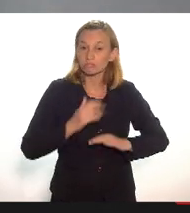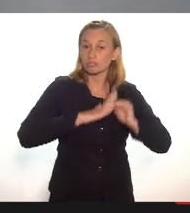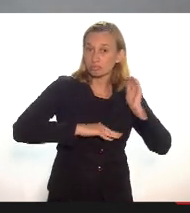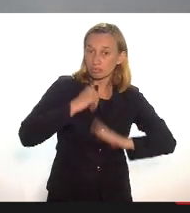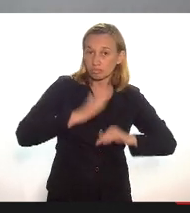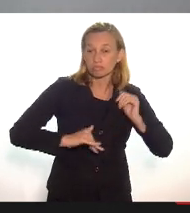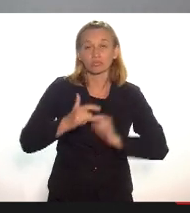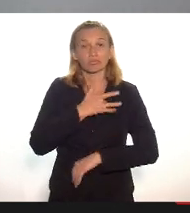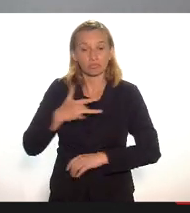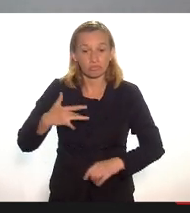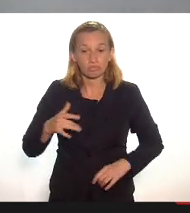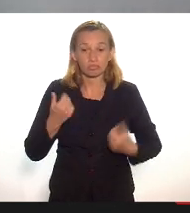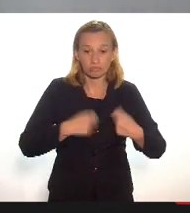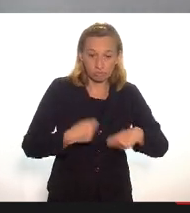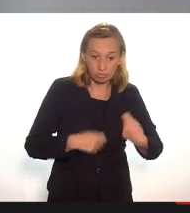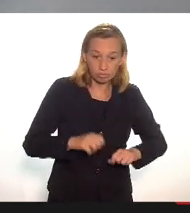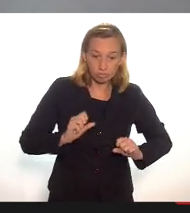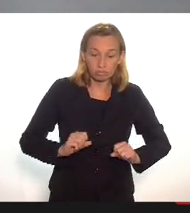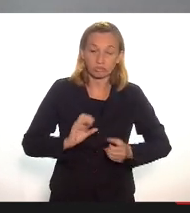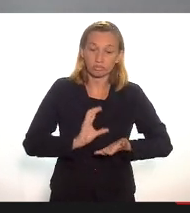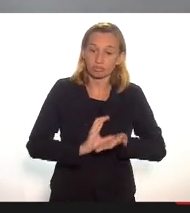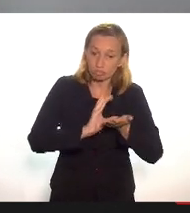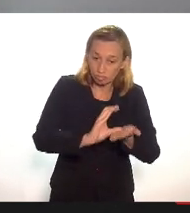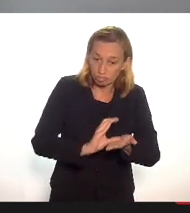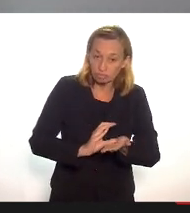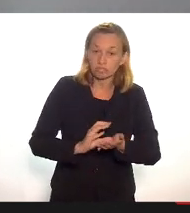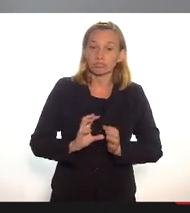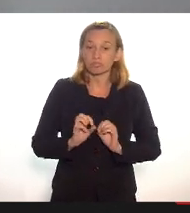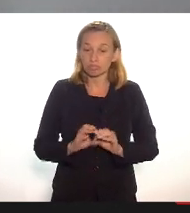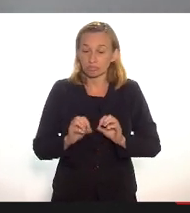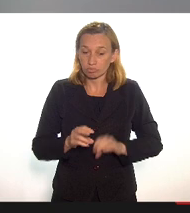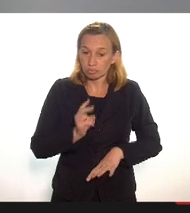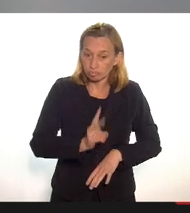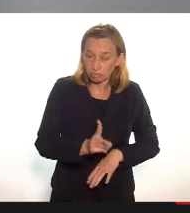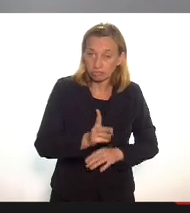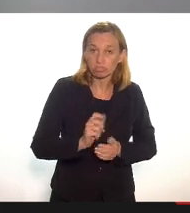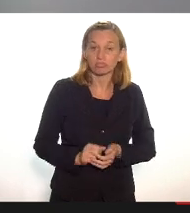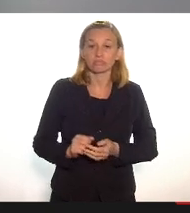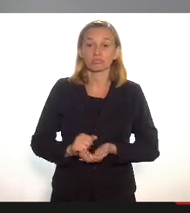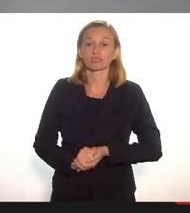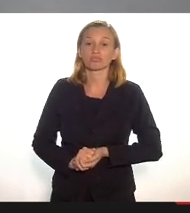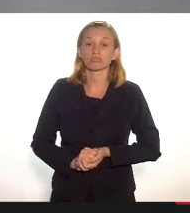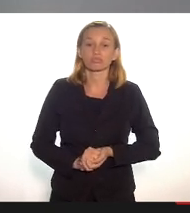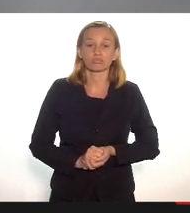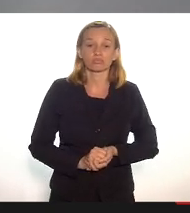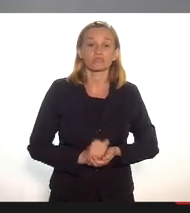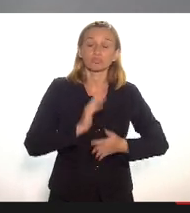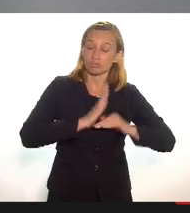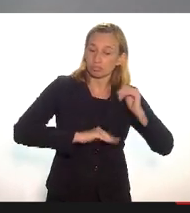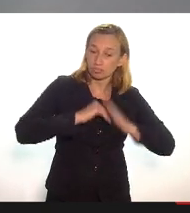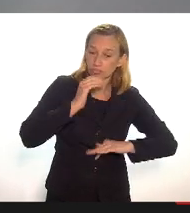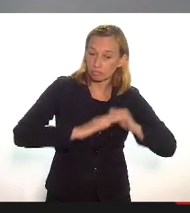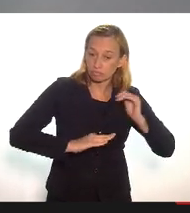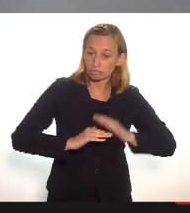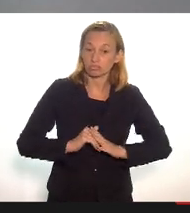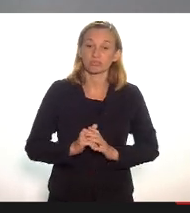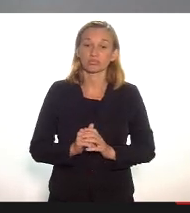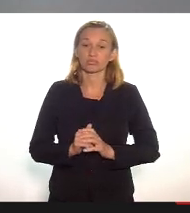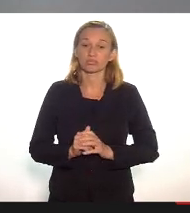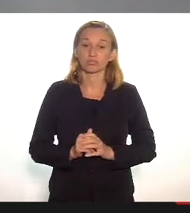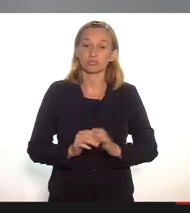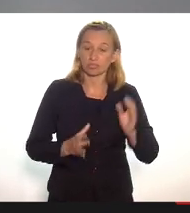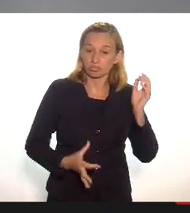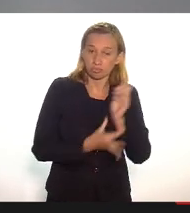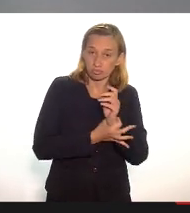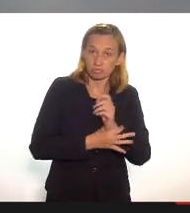profissionais de saúde, é necessário investimento, educação permanente, e isso demanda, então, profissionais estáveis, né? Profissionais com